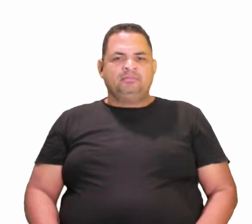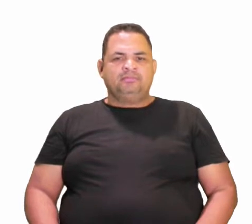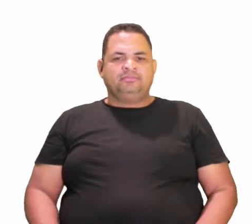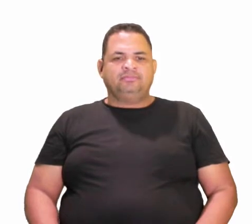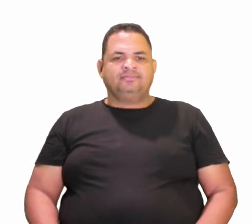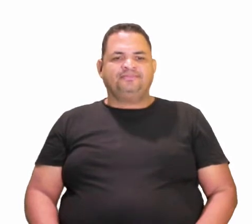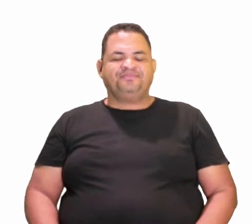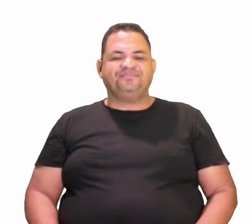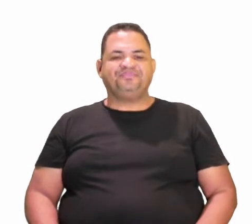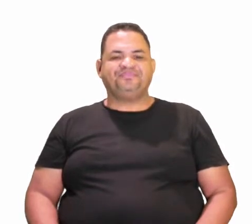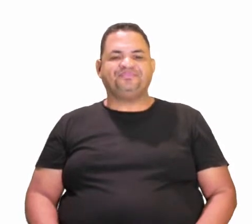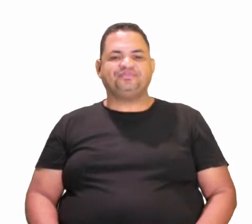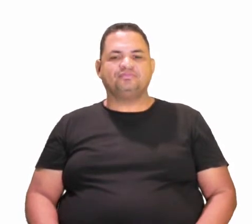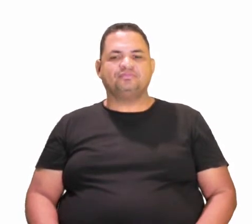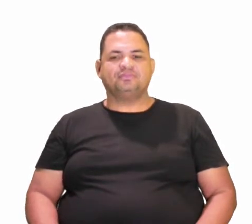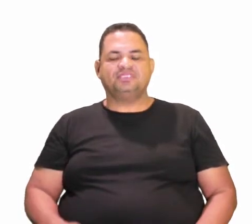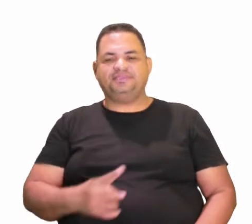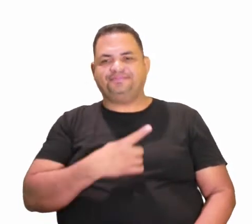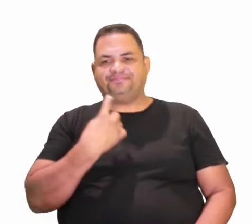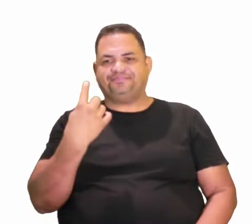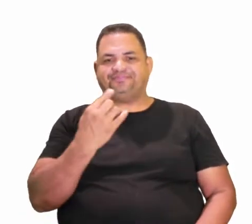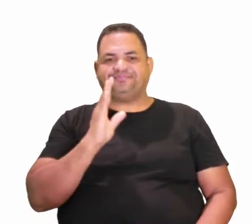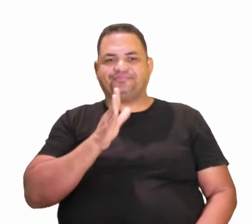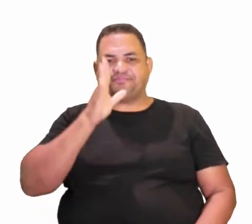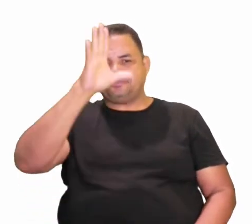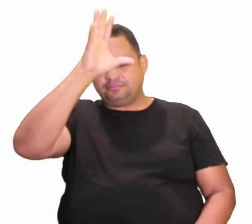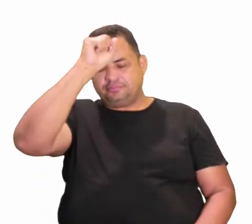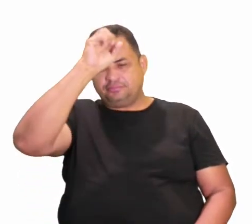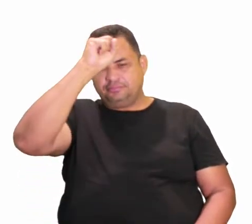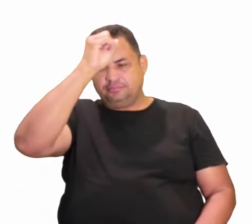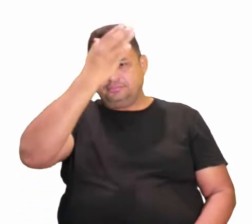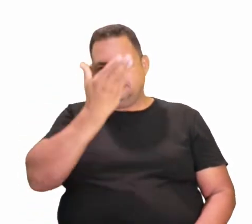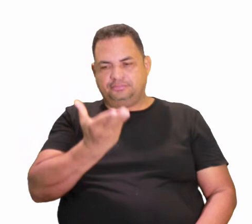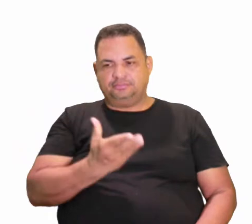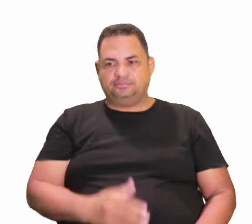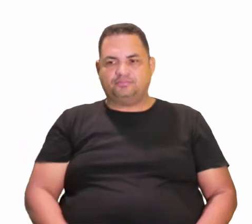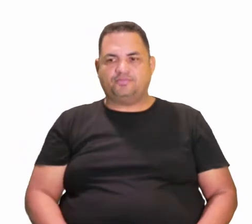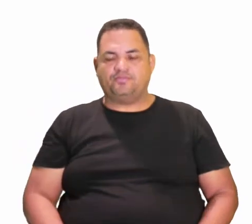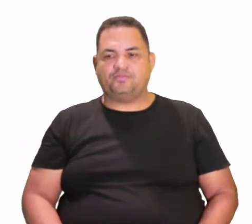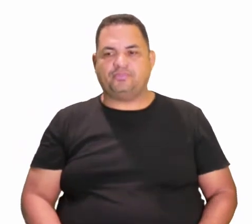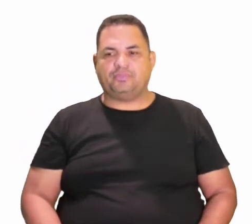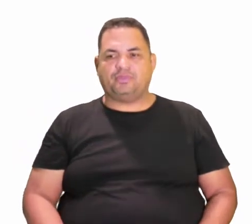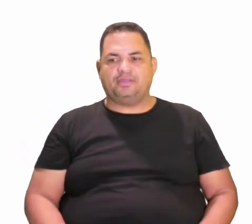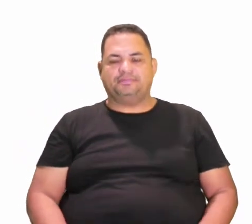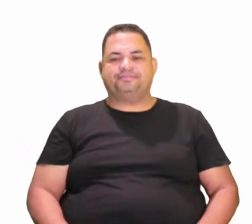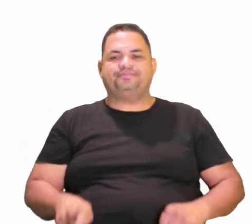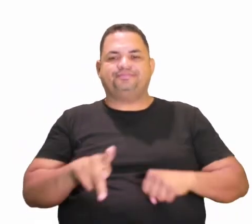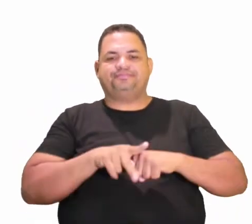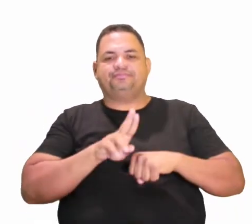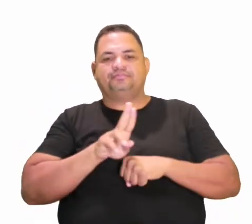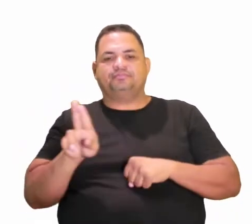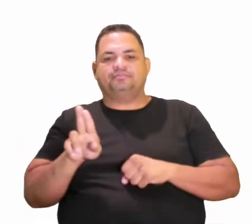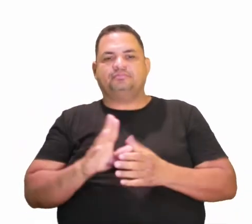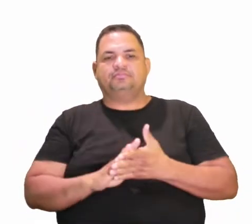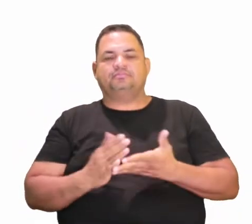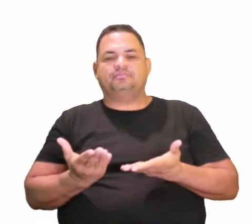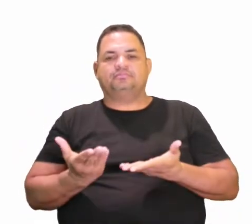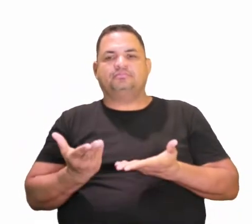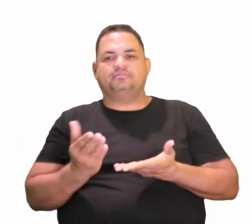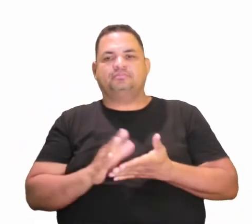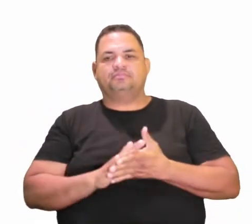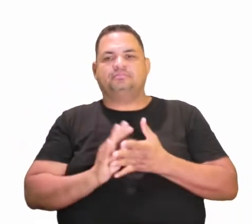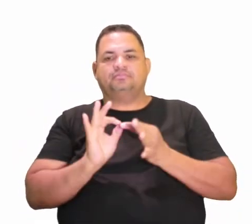olha só, então a gente já aprendeu que a questão lá dos pronomes demonstrativos tem a ver